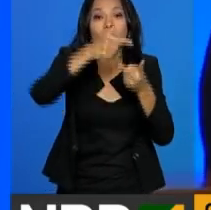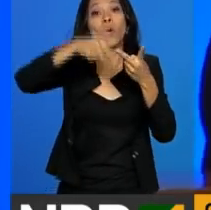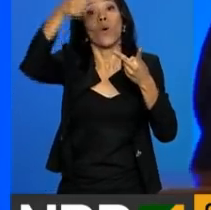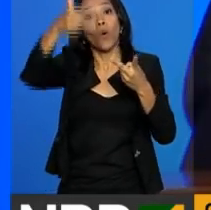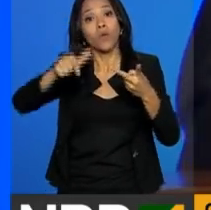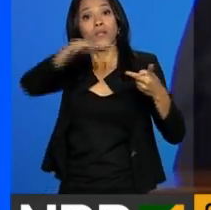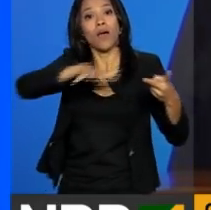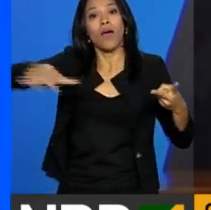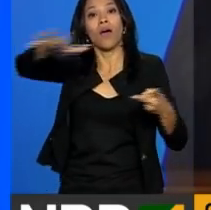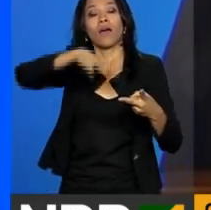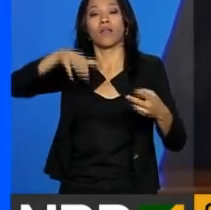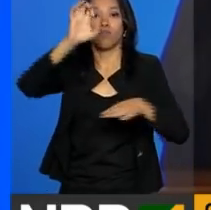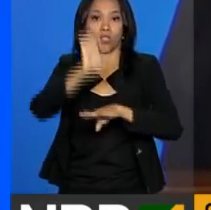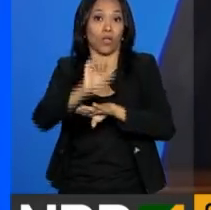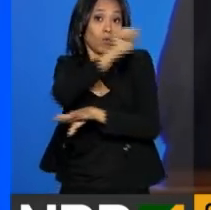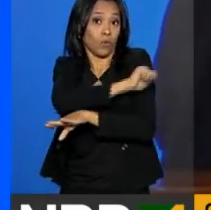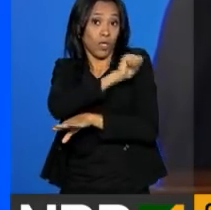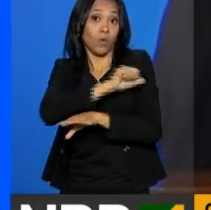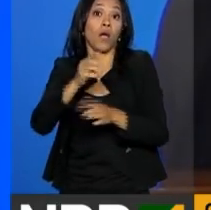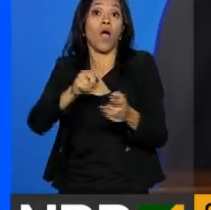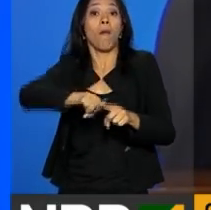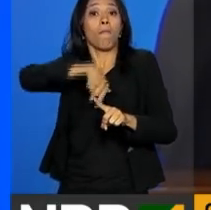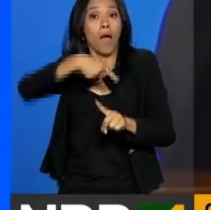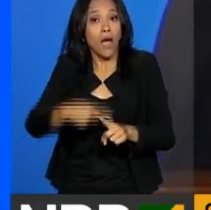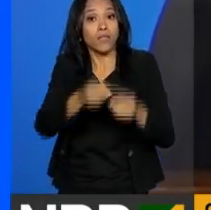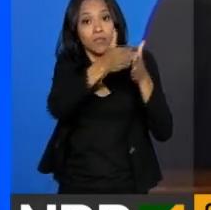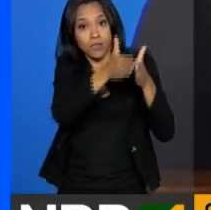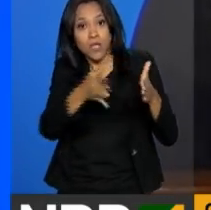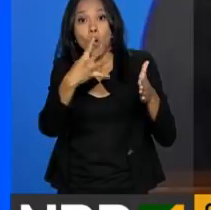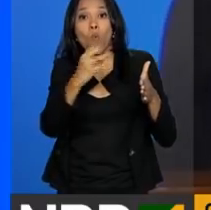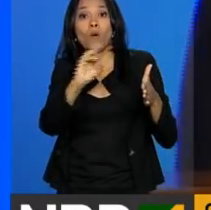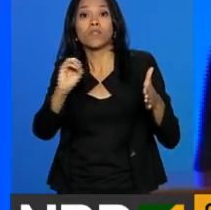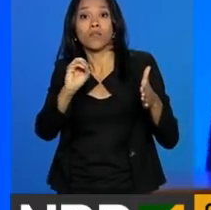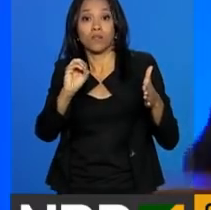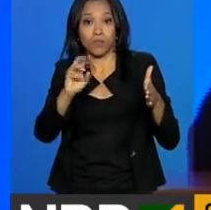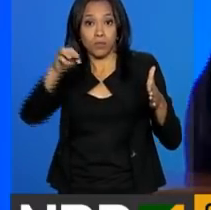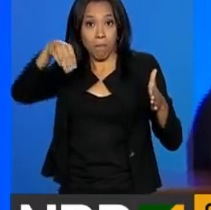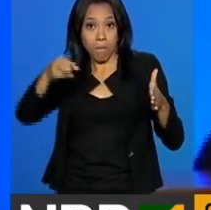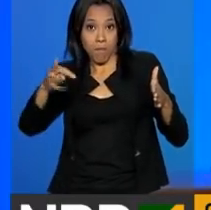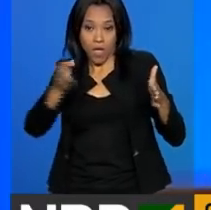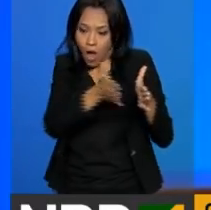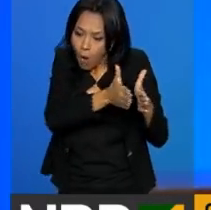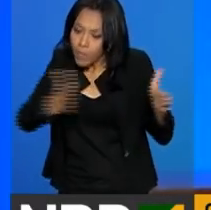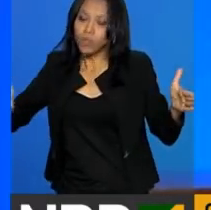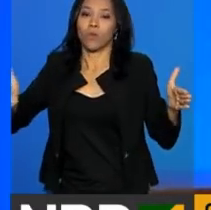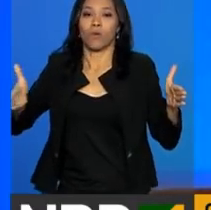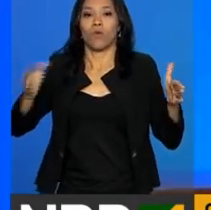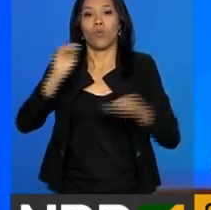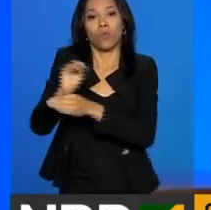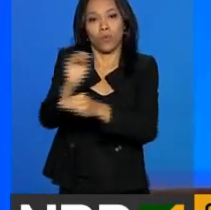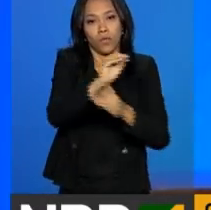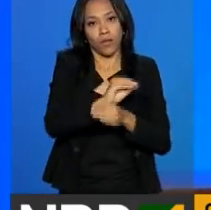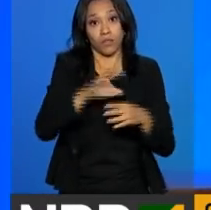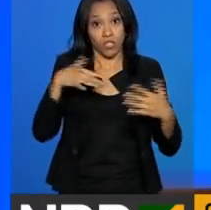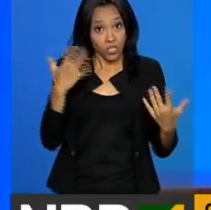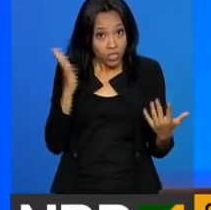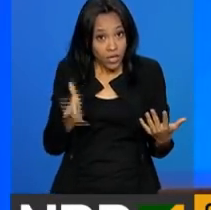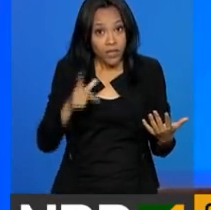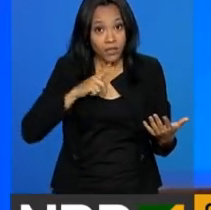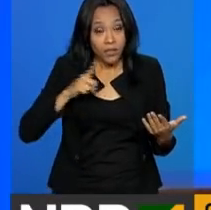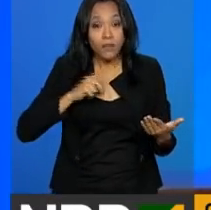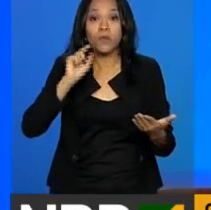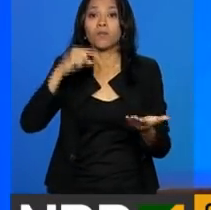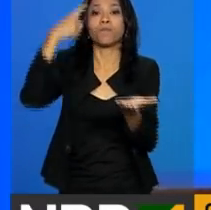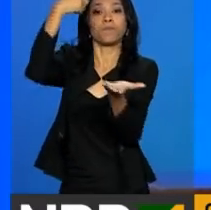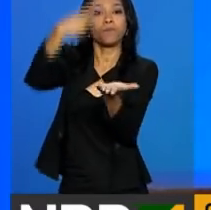em 400% está a repercussão lá fora que as pessoas dizem já que vocês formaram o chamado acordo de paris eu fui o